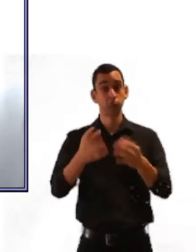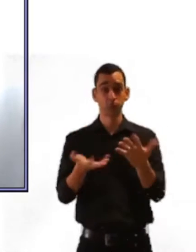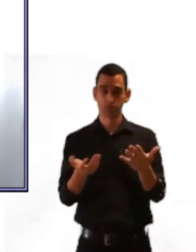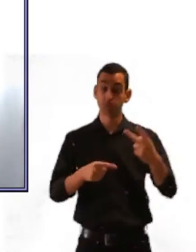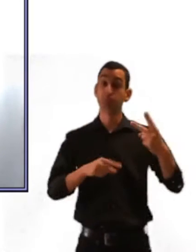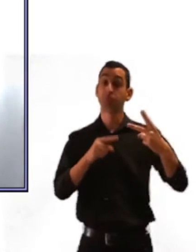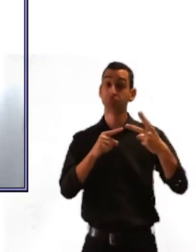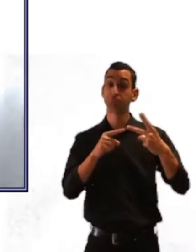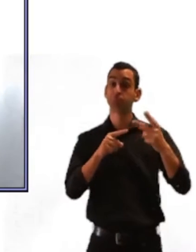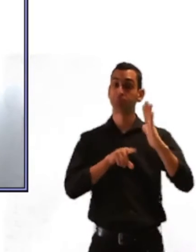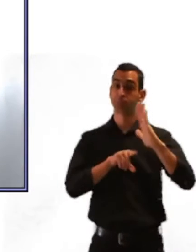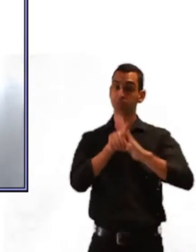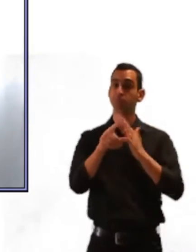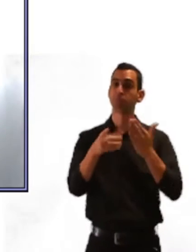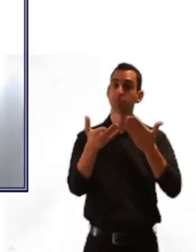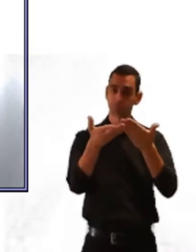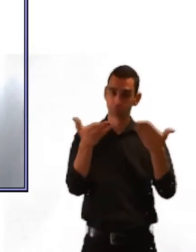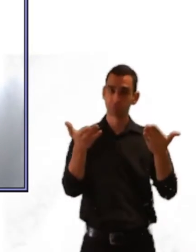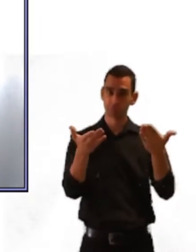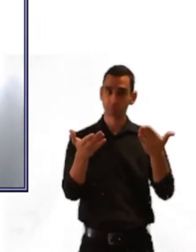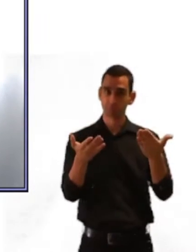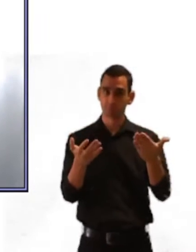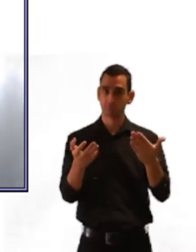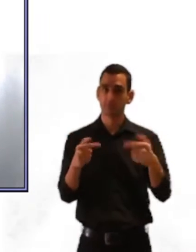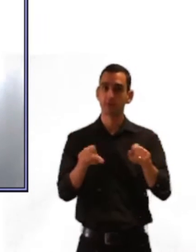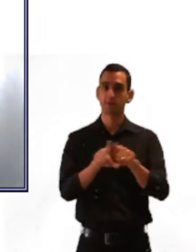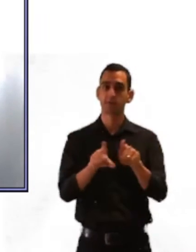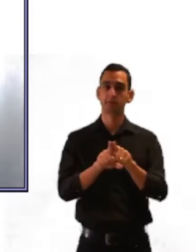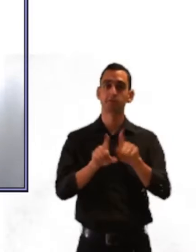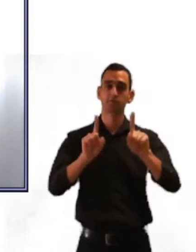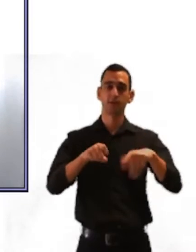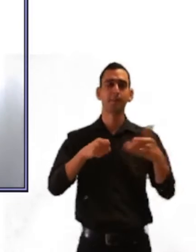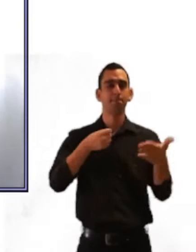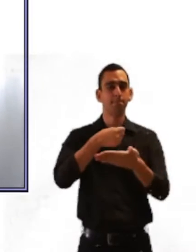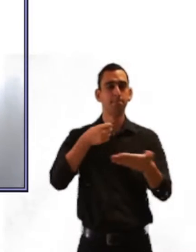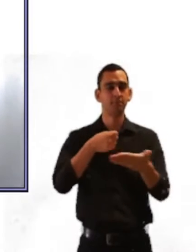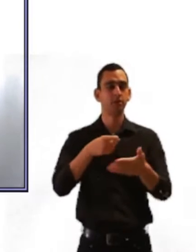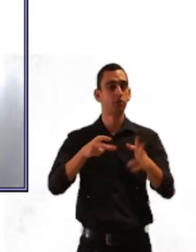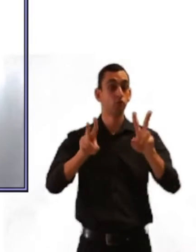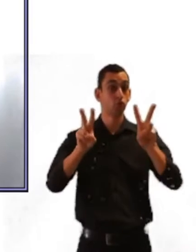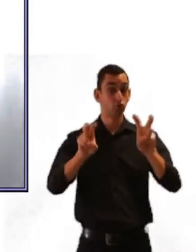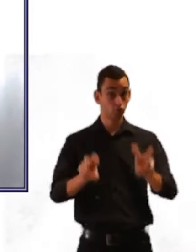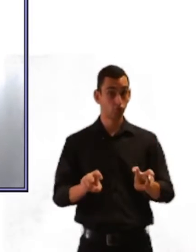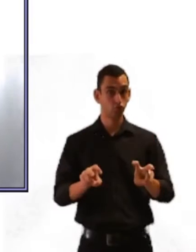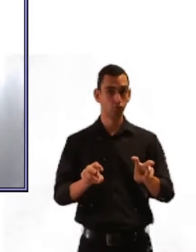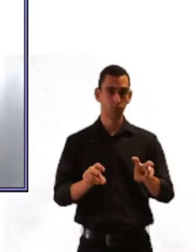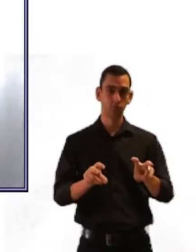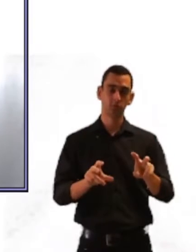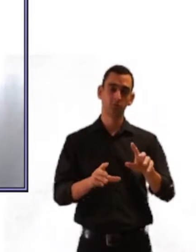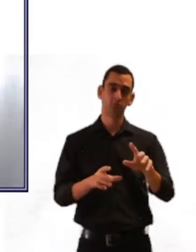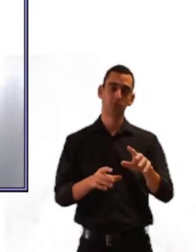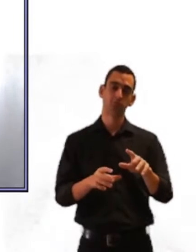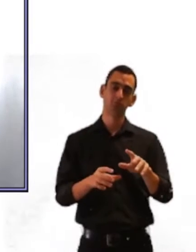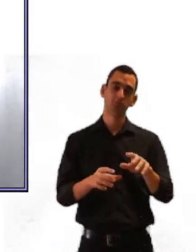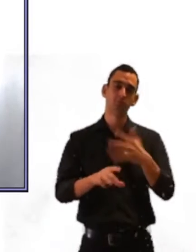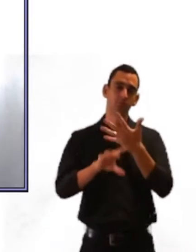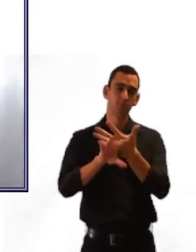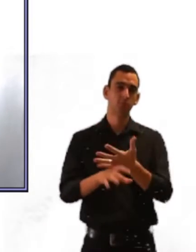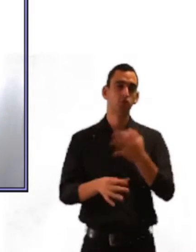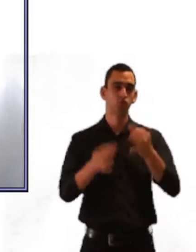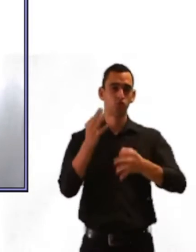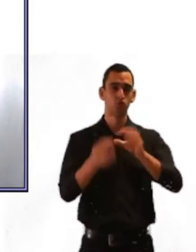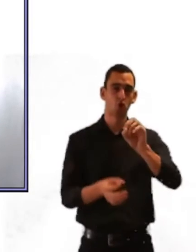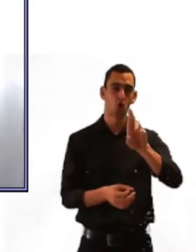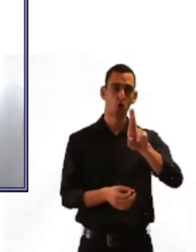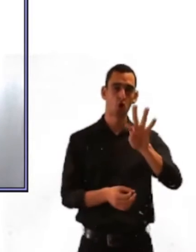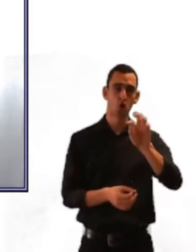a segunda problematização que a gente traz aqui, com base nessa concepção do material jurídico ortodoxo.